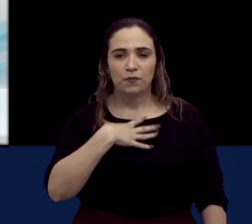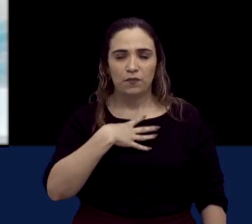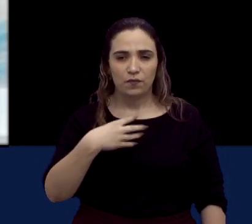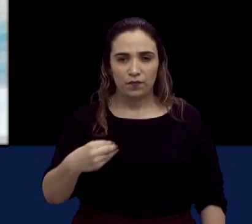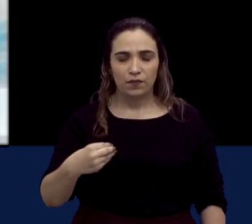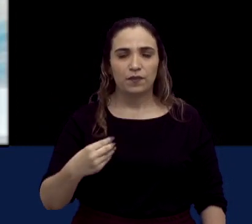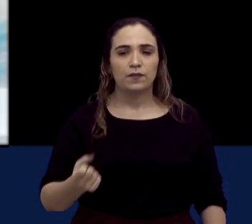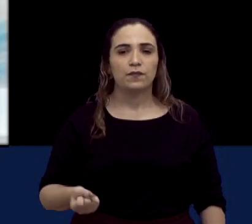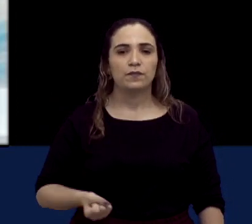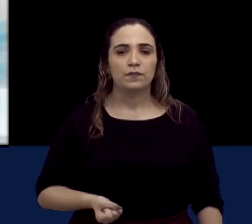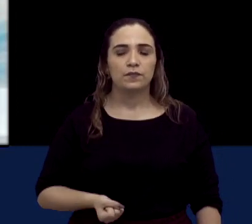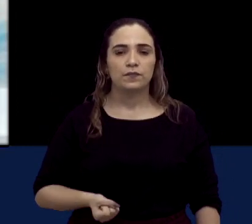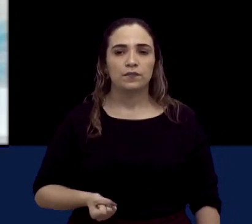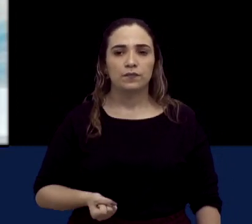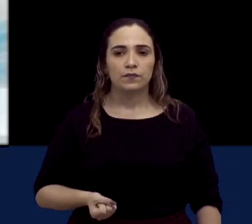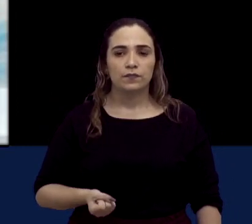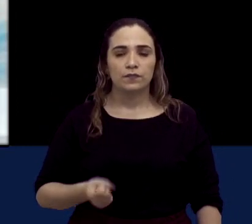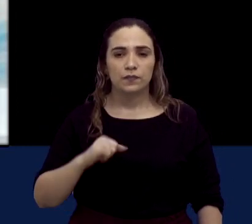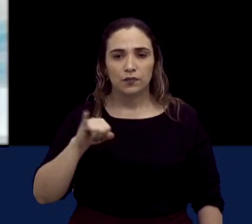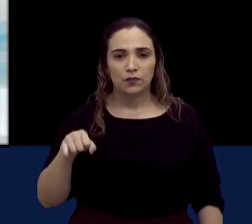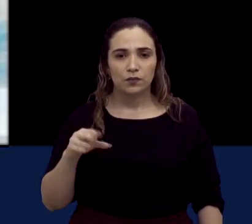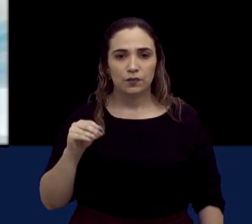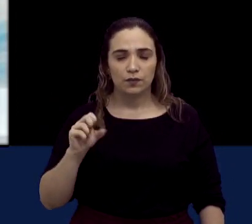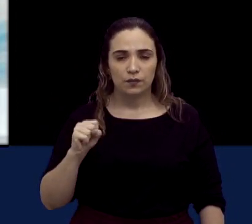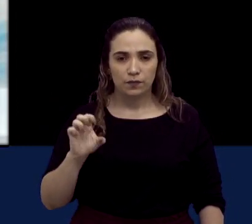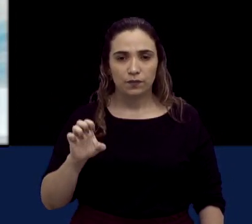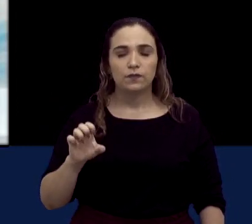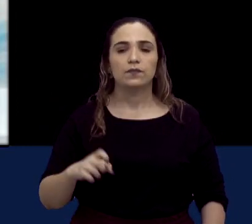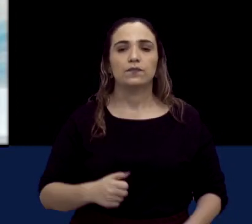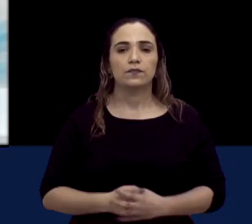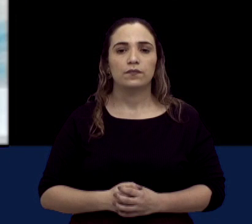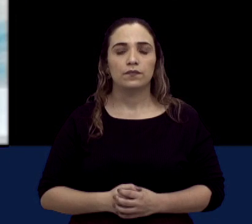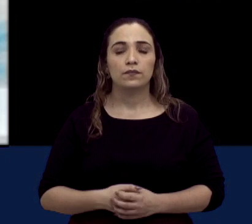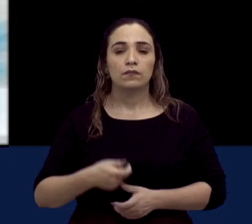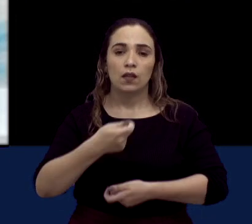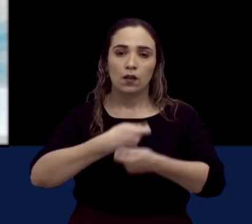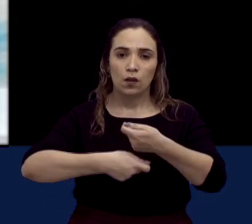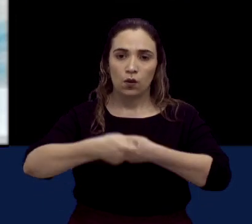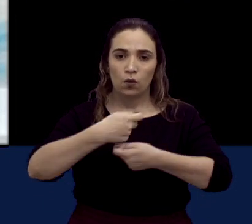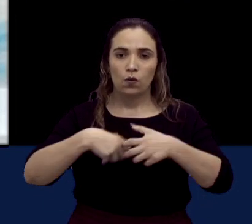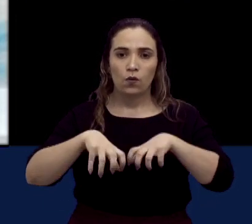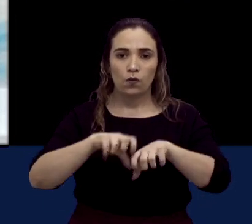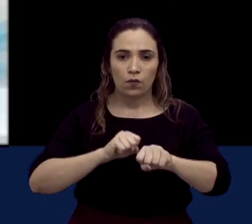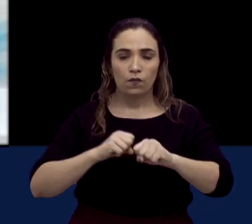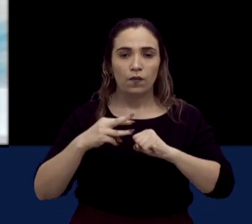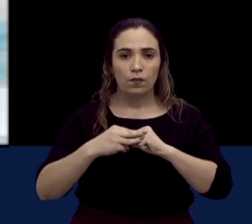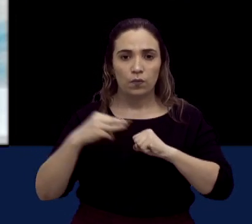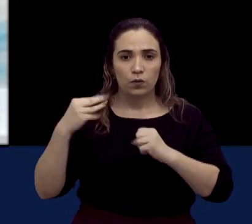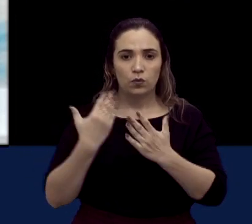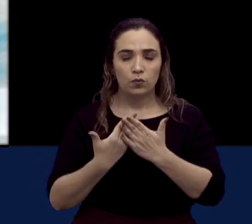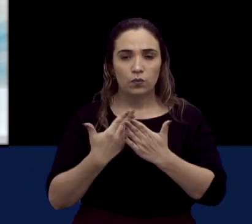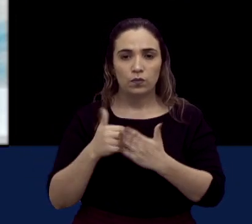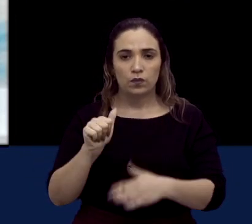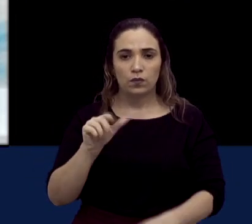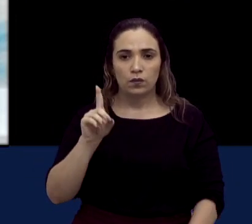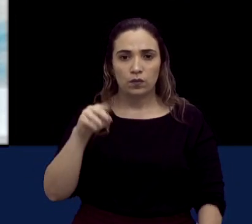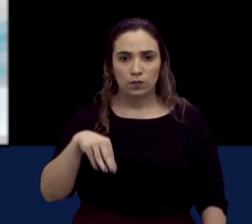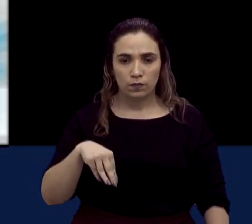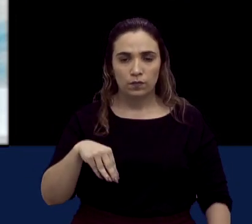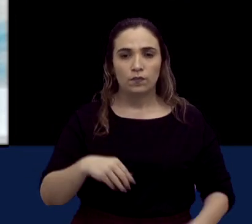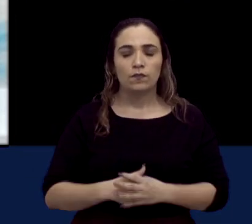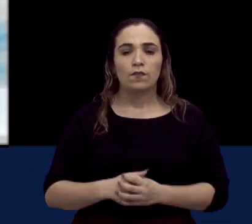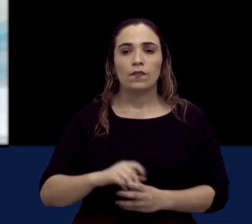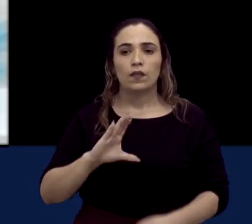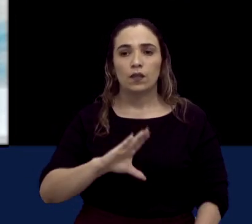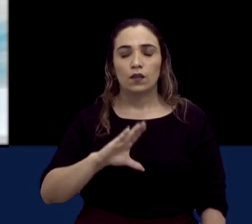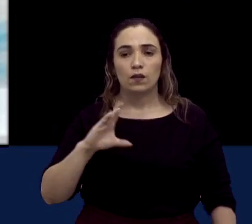maravilhoso, que é o José. Sou economista, mestranda em administração e